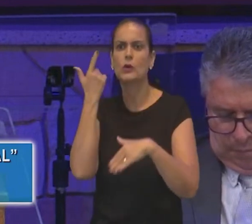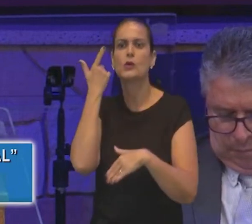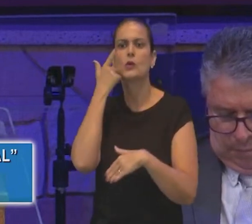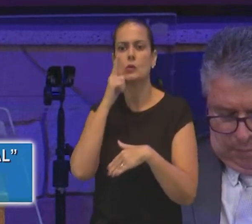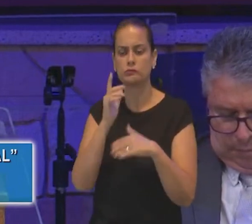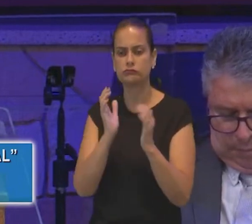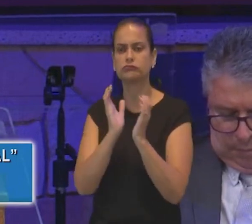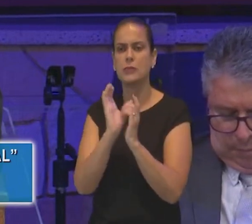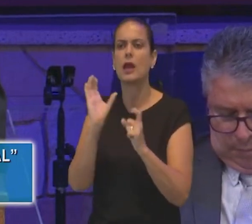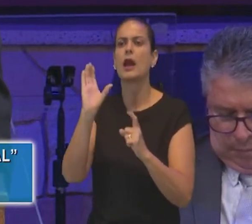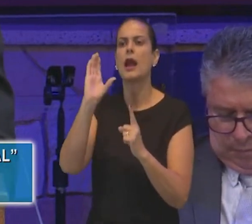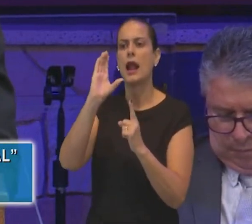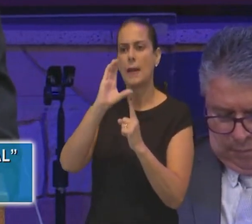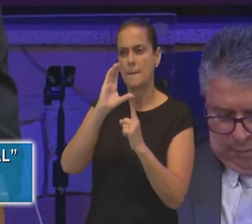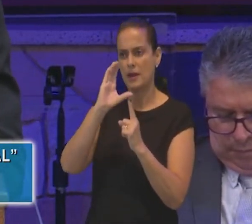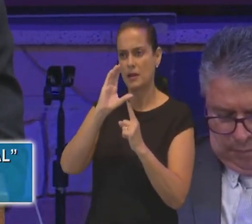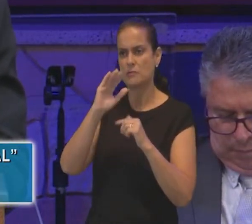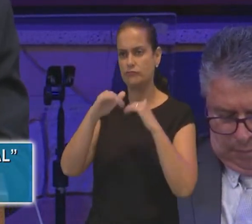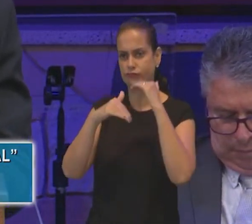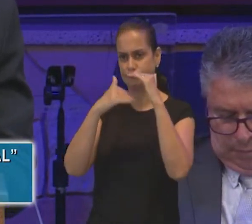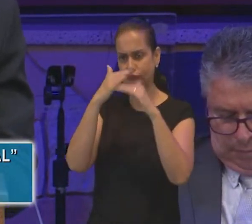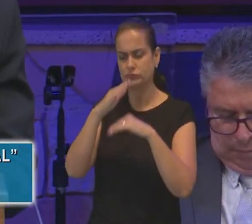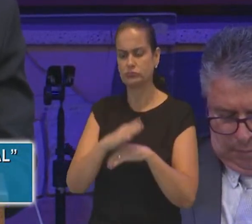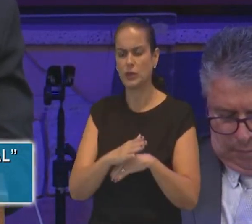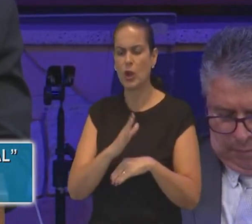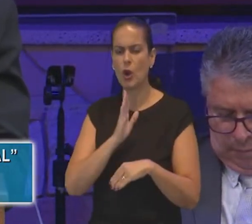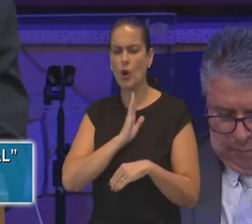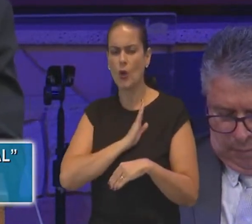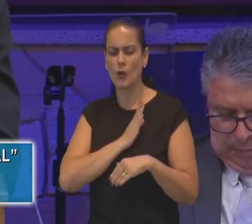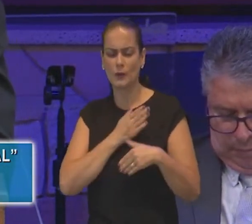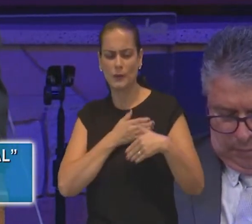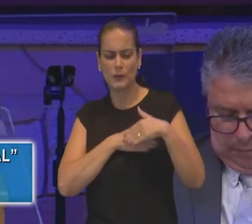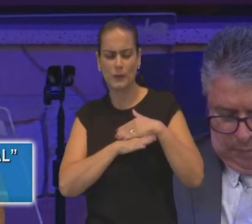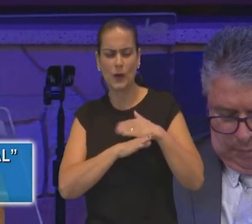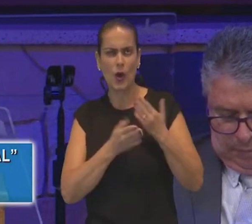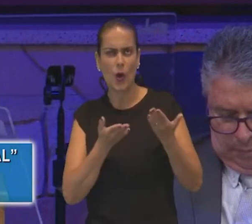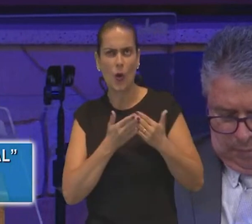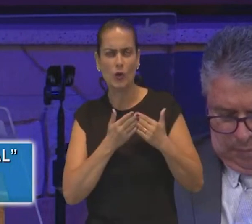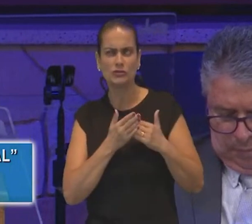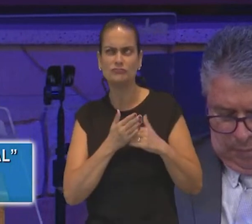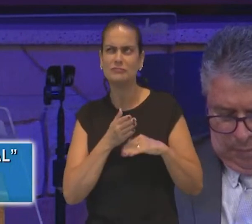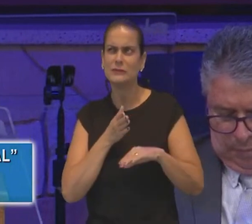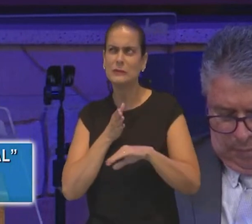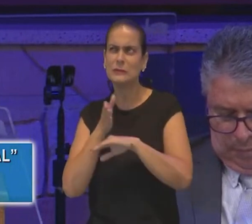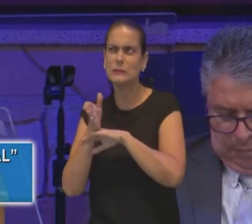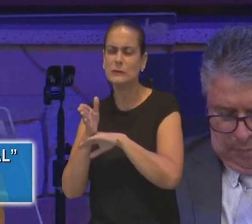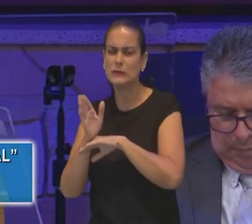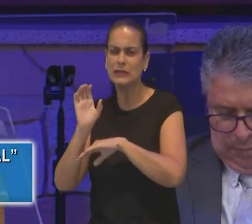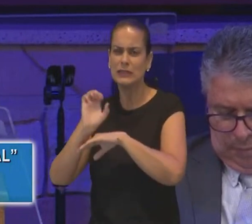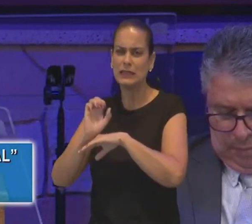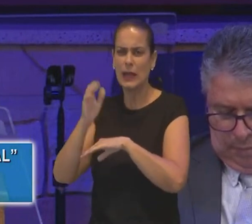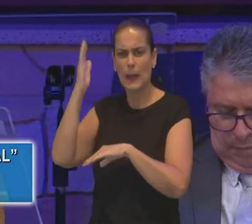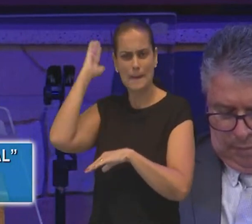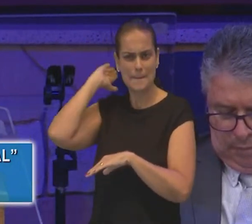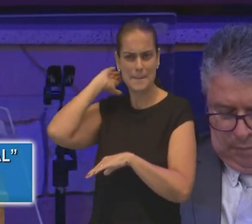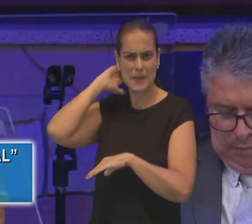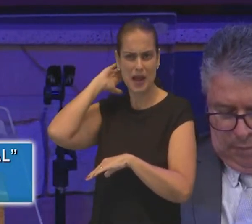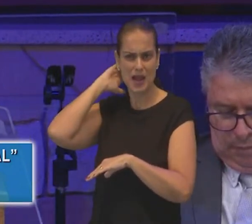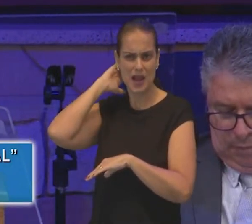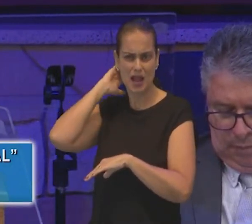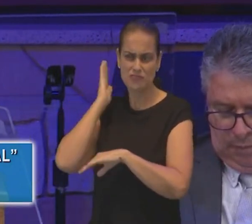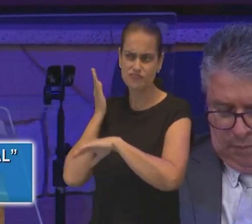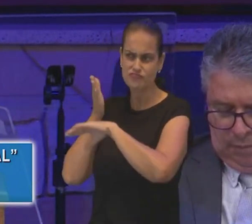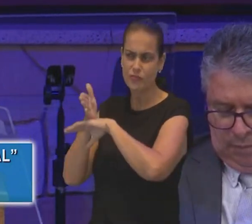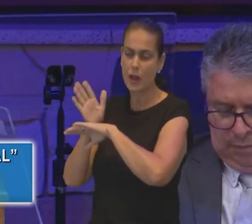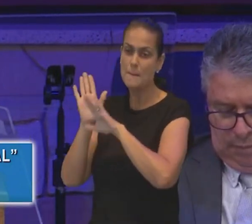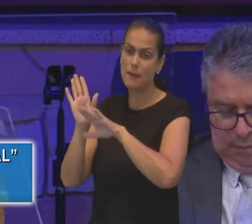E Deus colocou no meu coração, meus irmãos, esse ano eu ia para o estado do Pará e Deus me